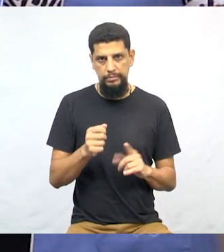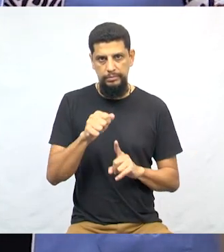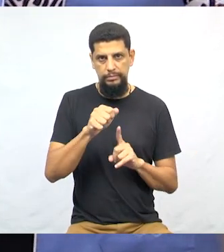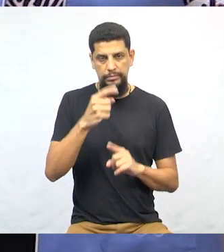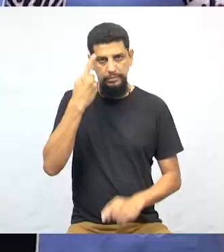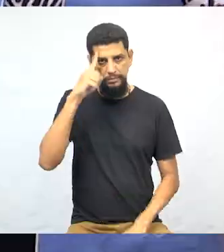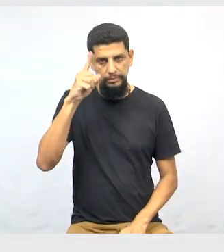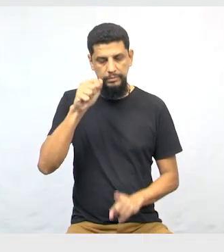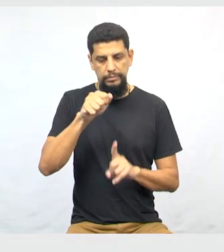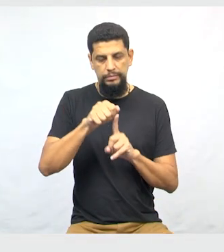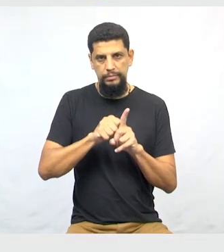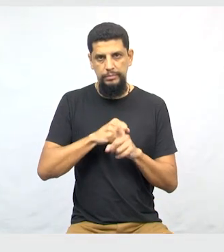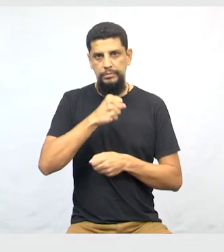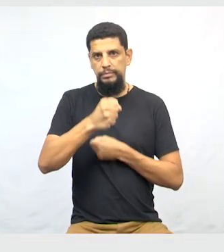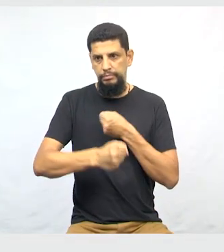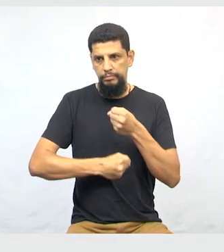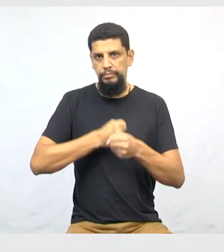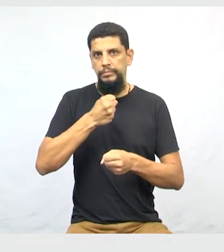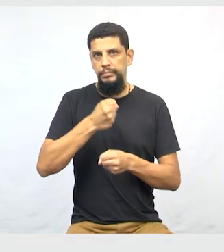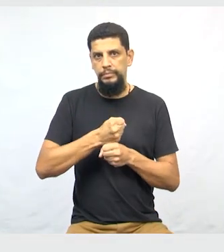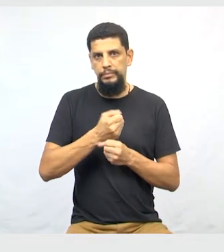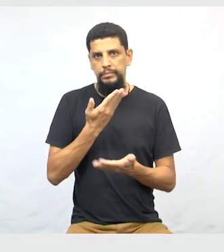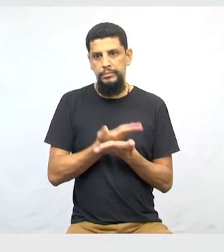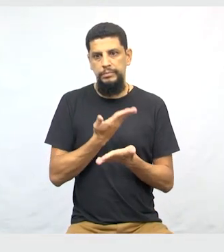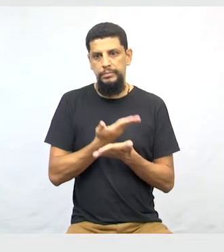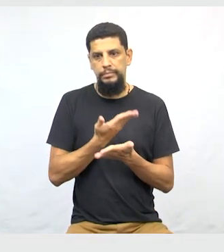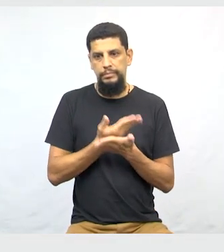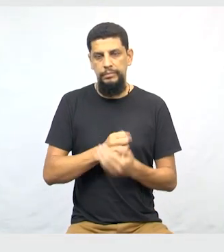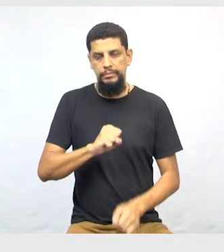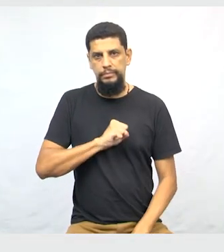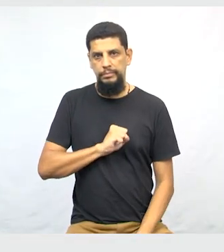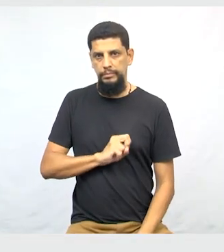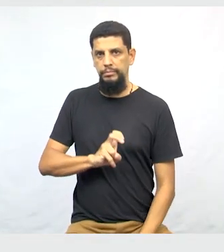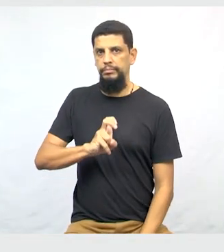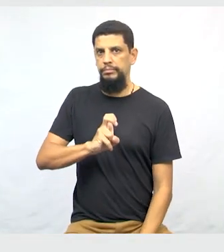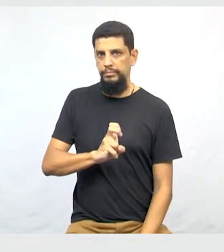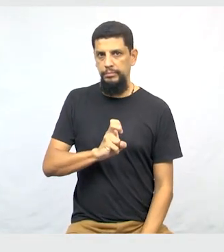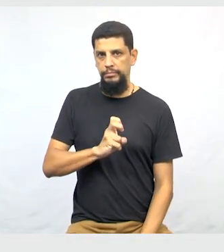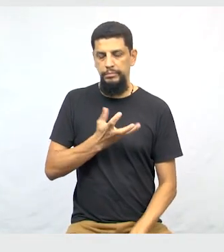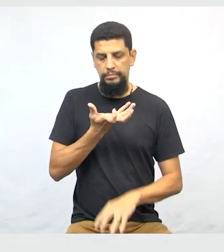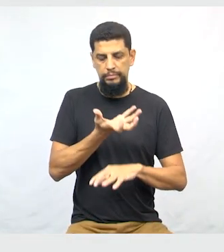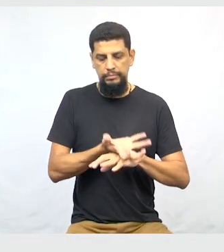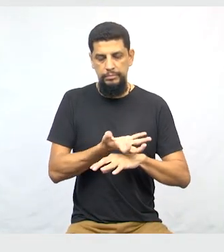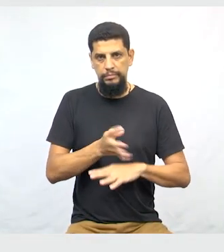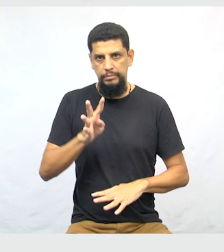o dia, o mês e o ano. Aula 5,